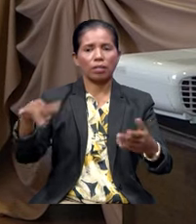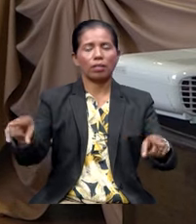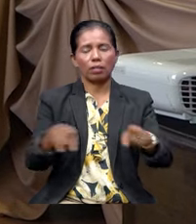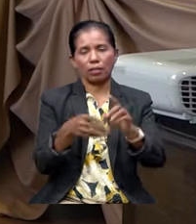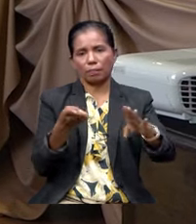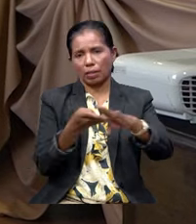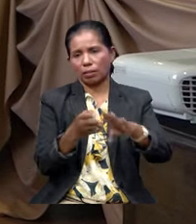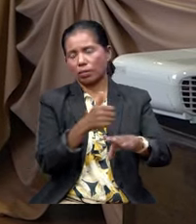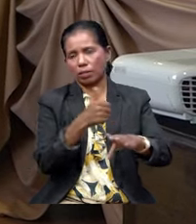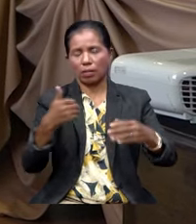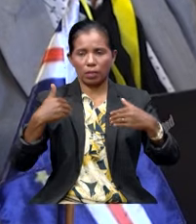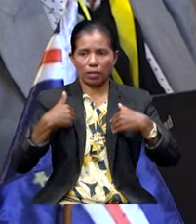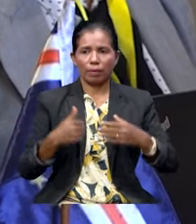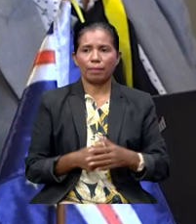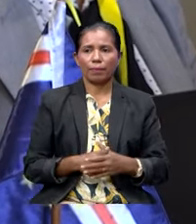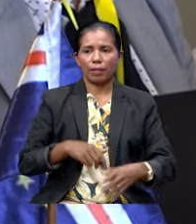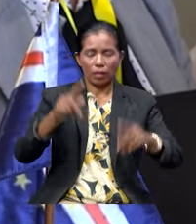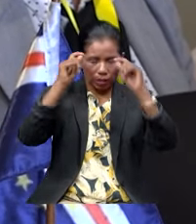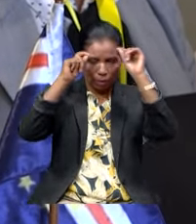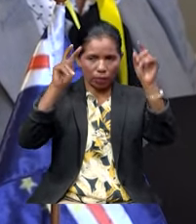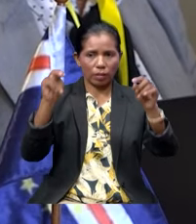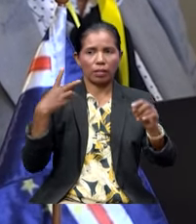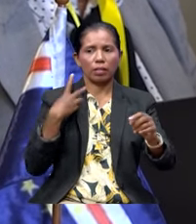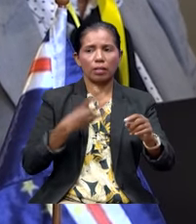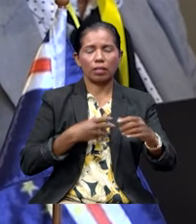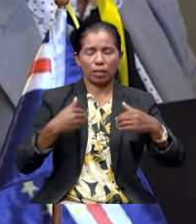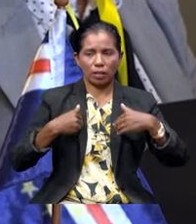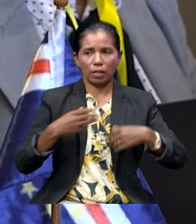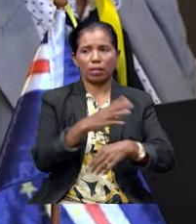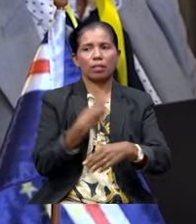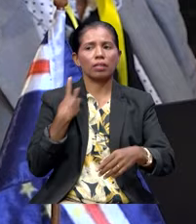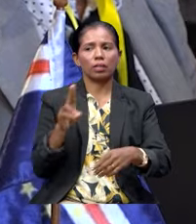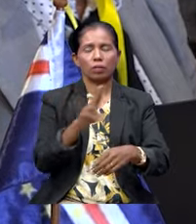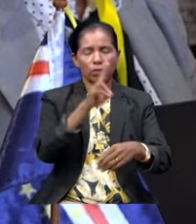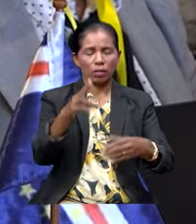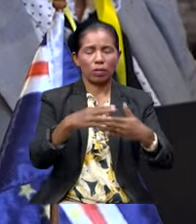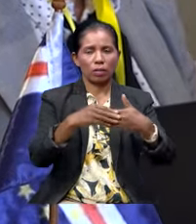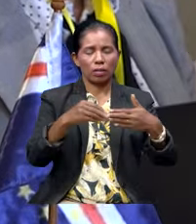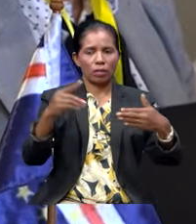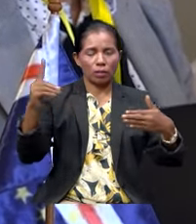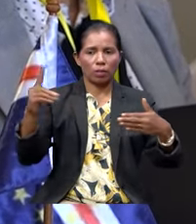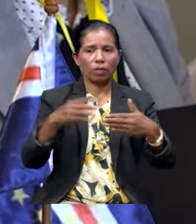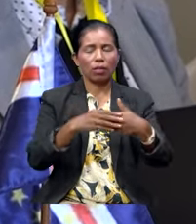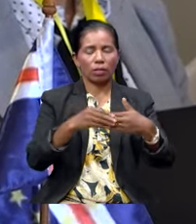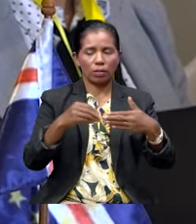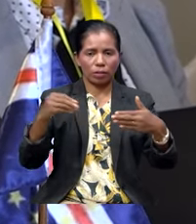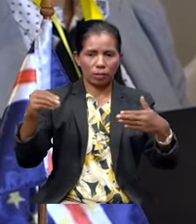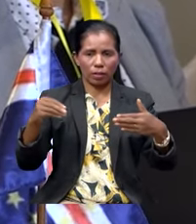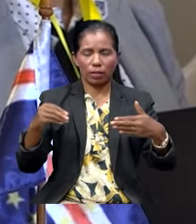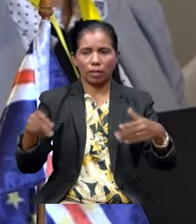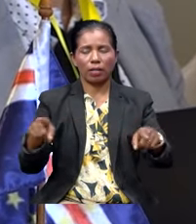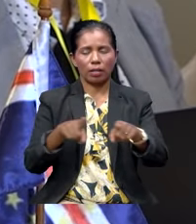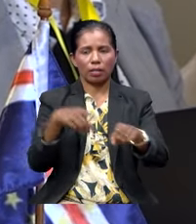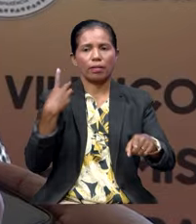Sercelo. Enquanto Timor não tem situação única, também usa dólar nessa itania legal tender, nessa itania